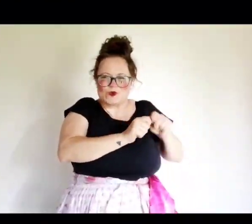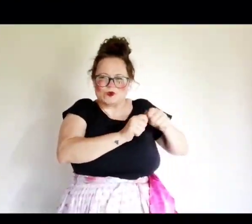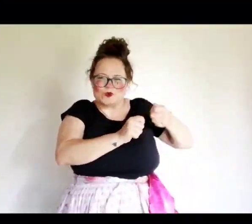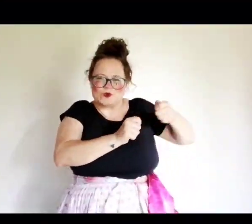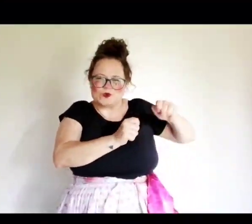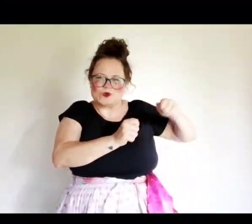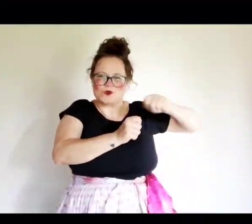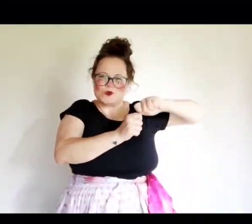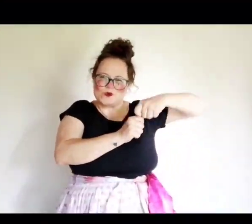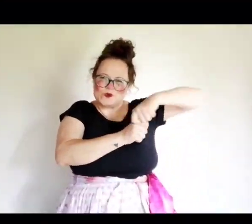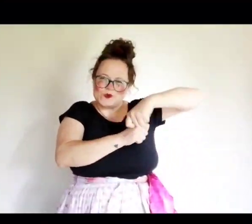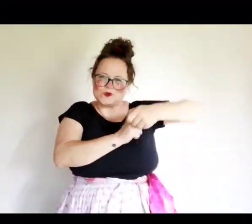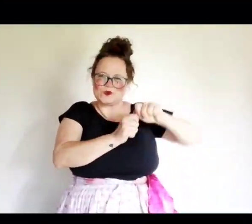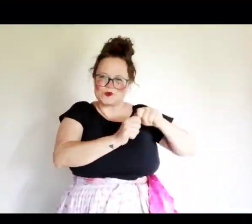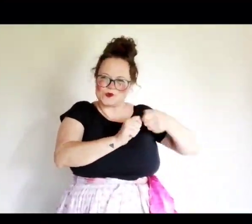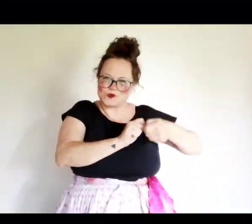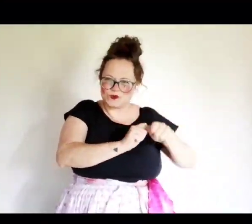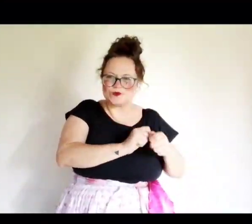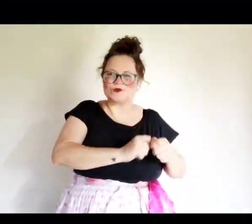deixa eu pensar aqui como é que foi.